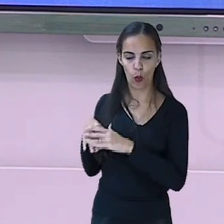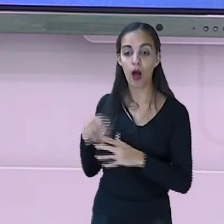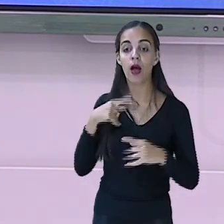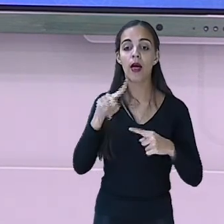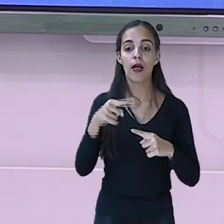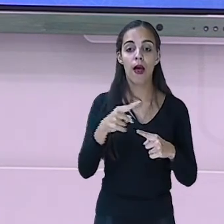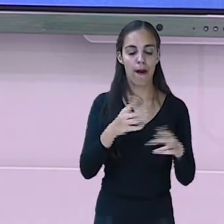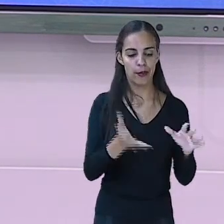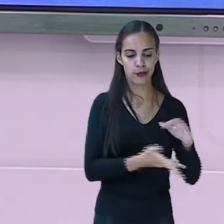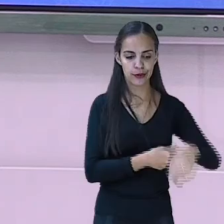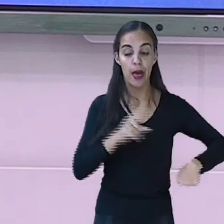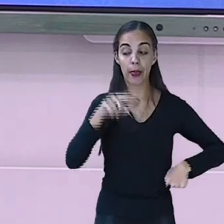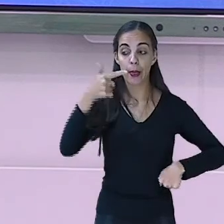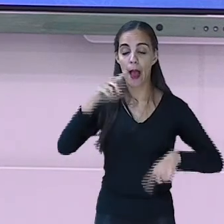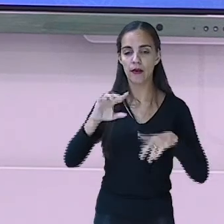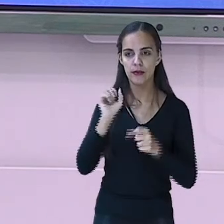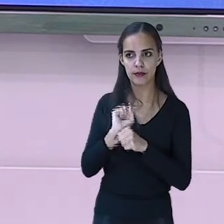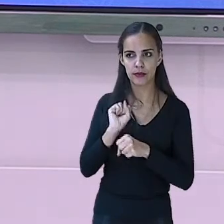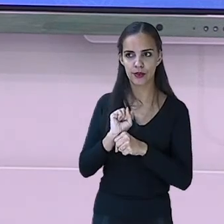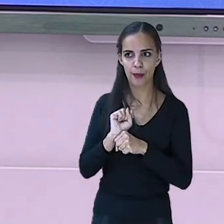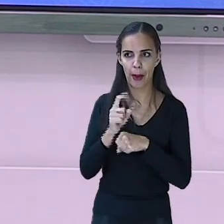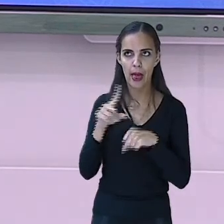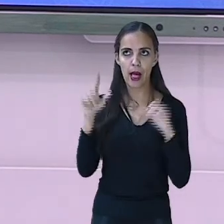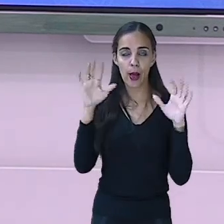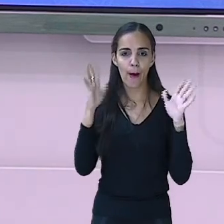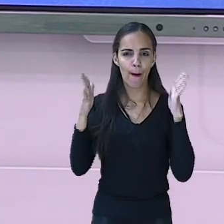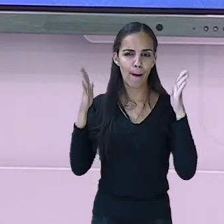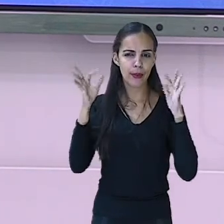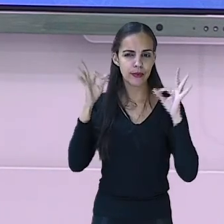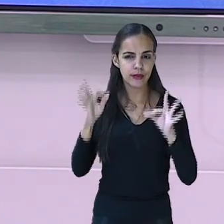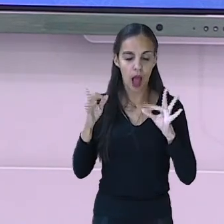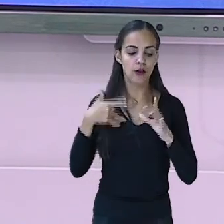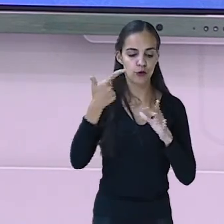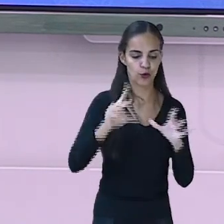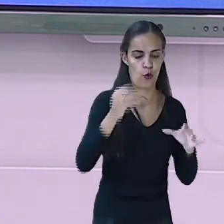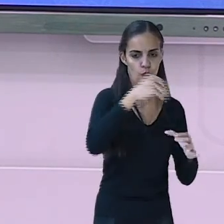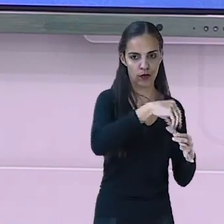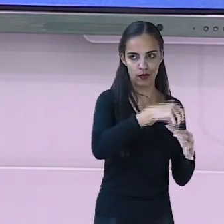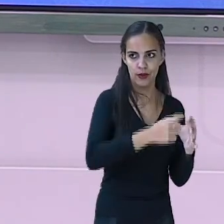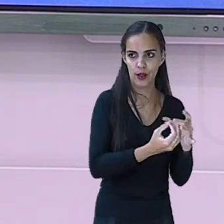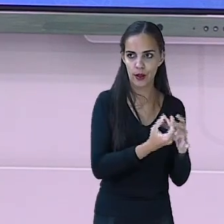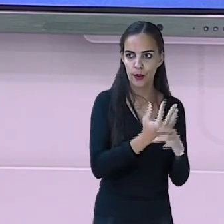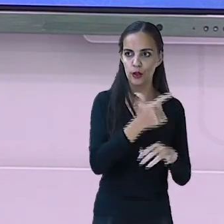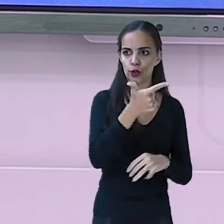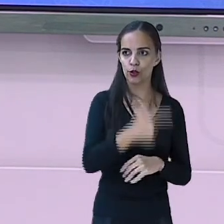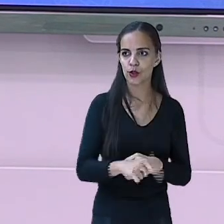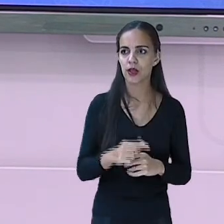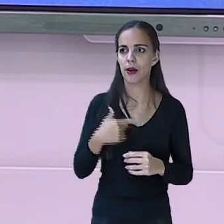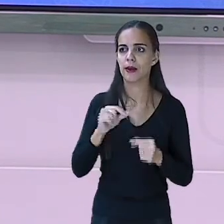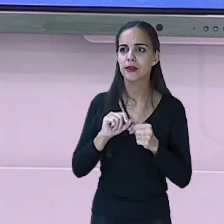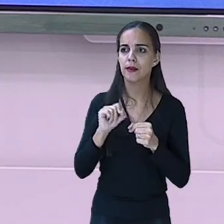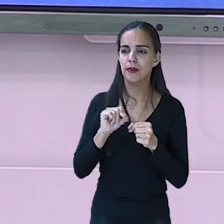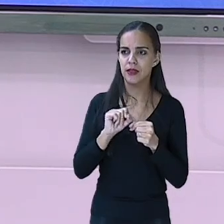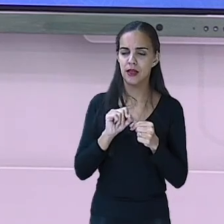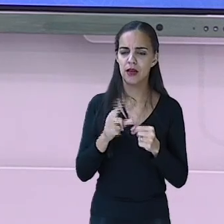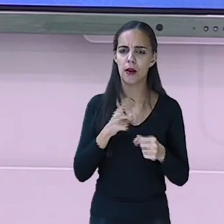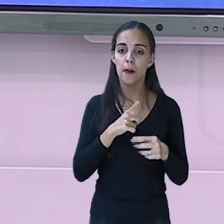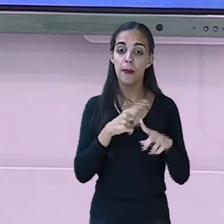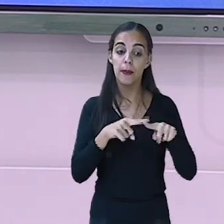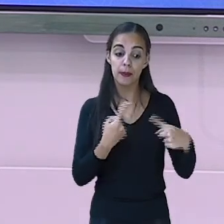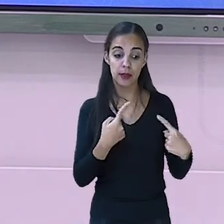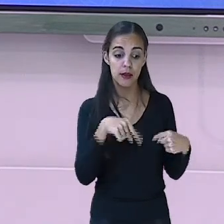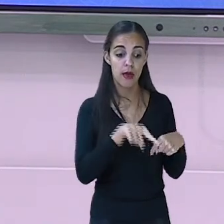Para quê? Para que haja um descanso do solo, para que as substâncias que